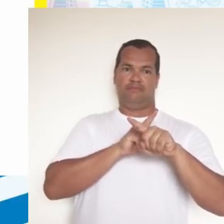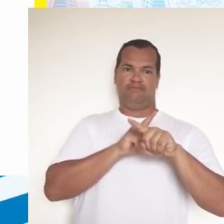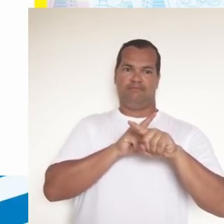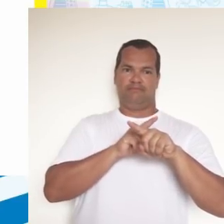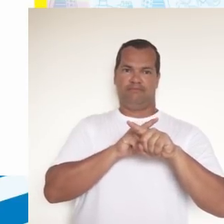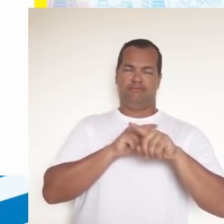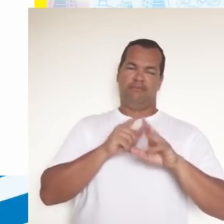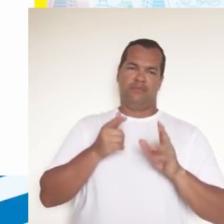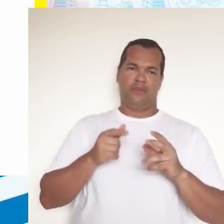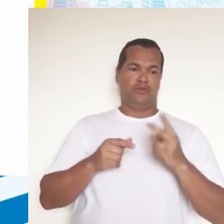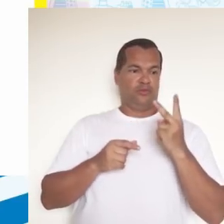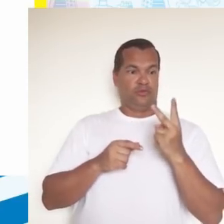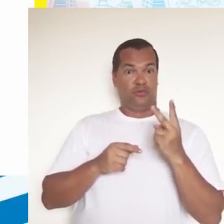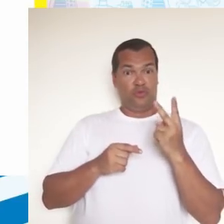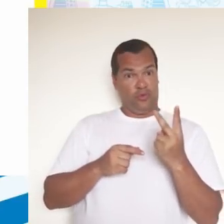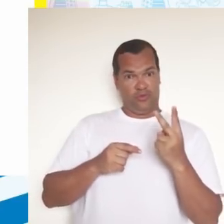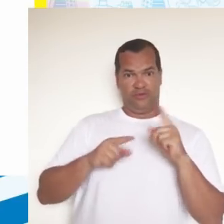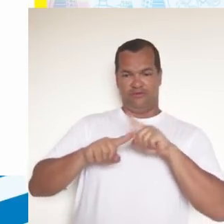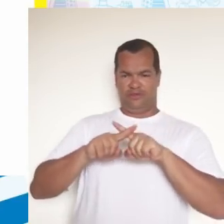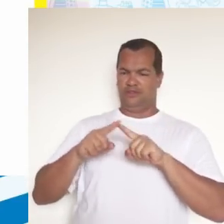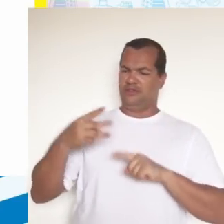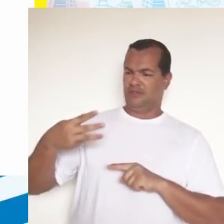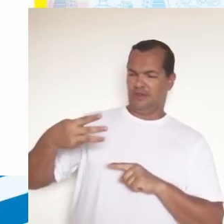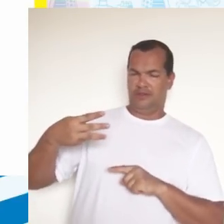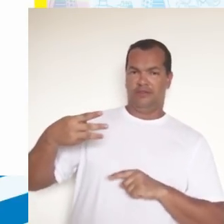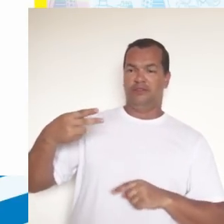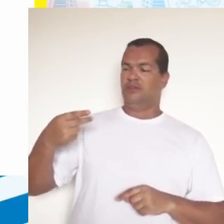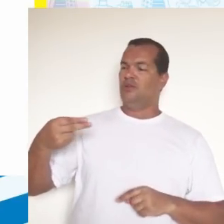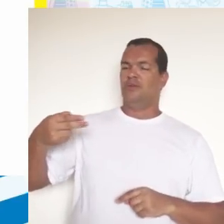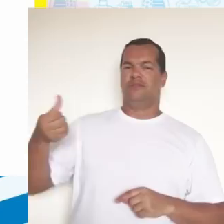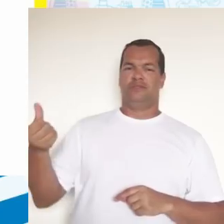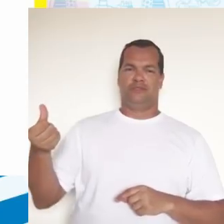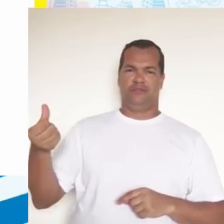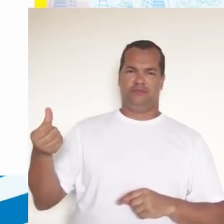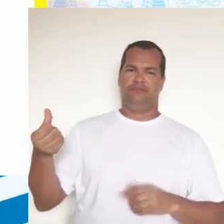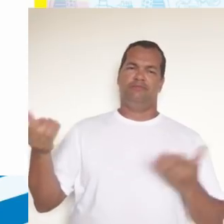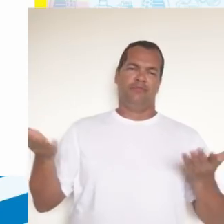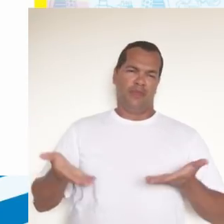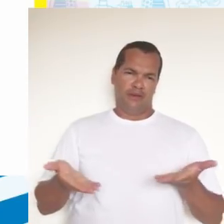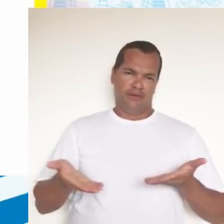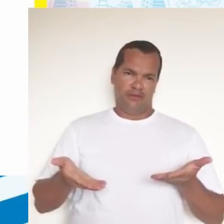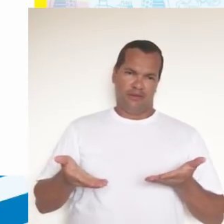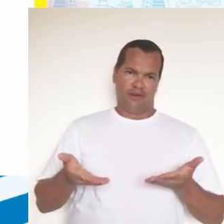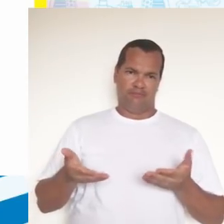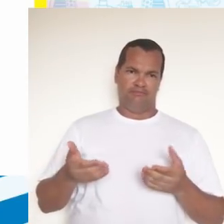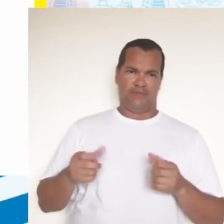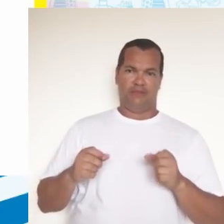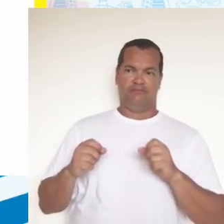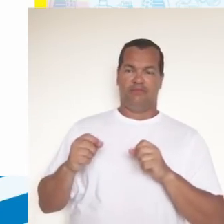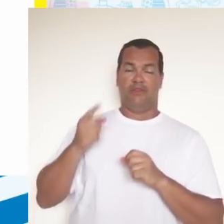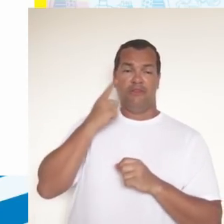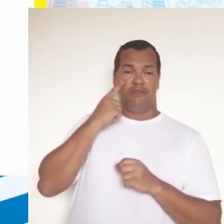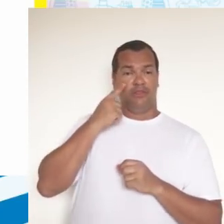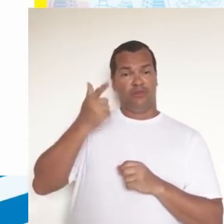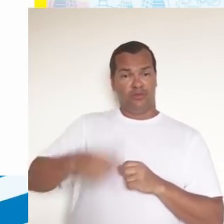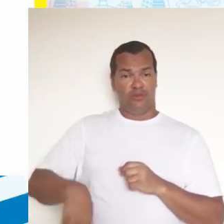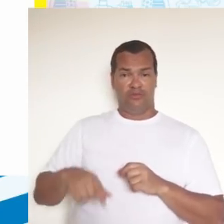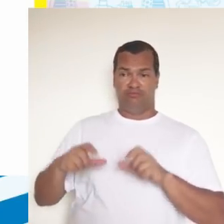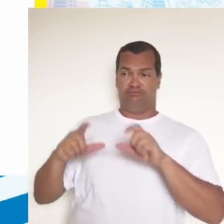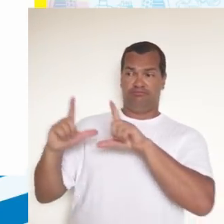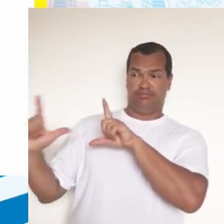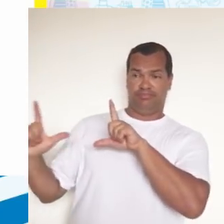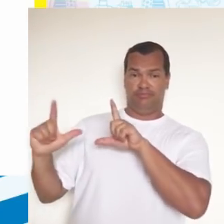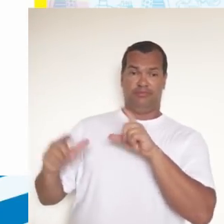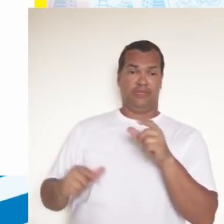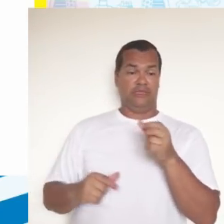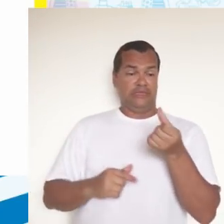de ganhar. 2 vezes 3 igual a 6. Agora, lateralmente, você vai